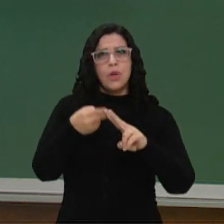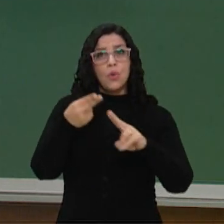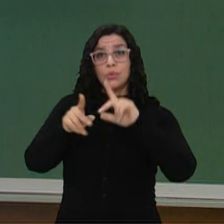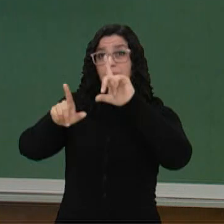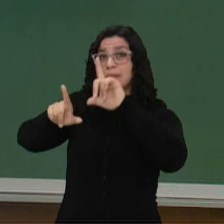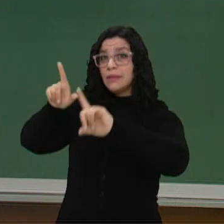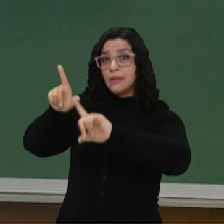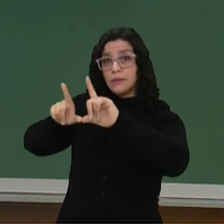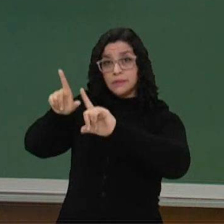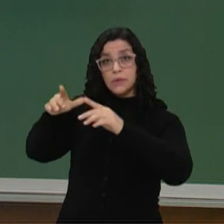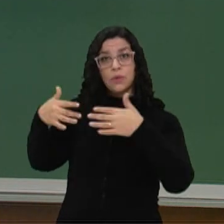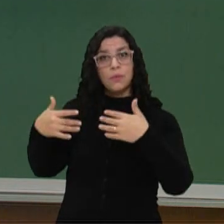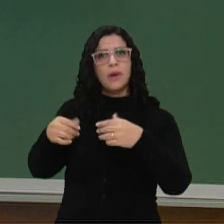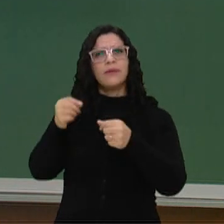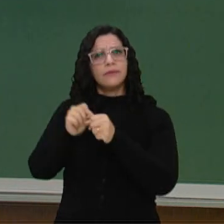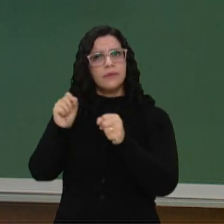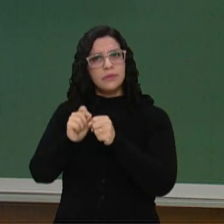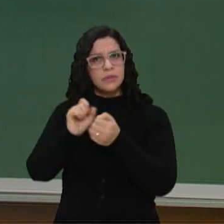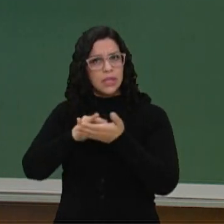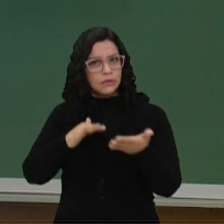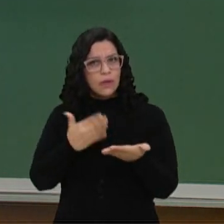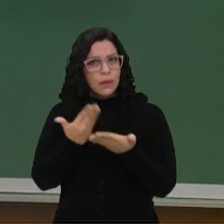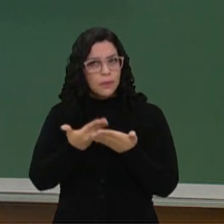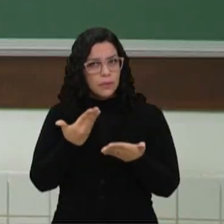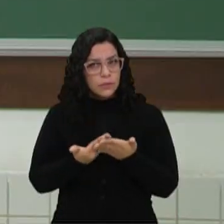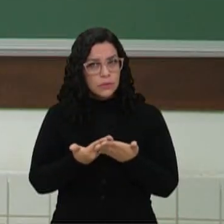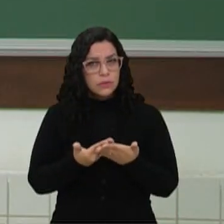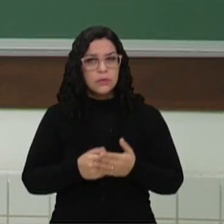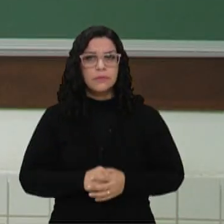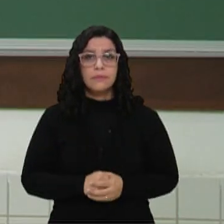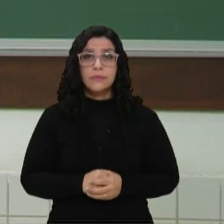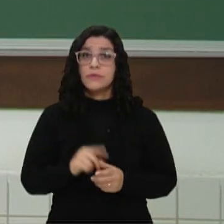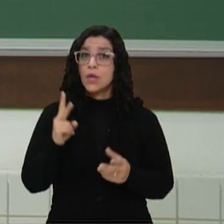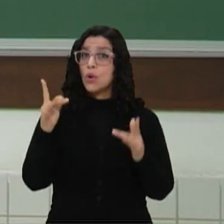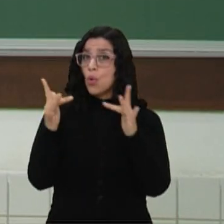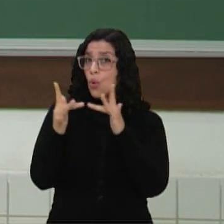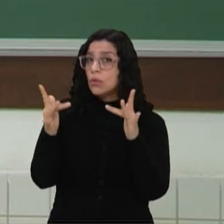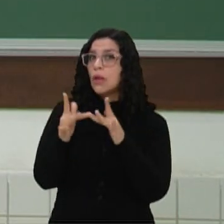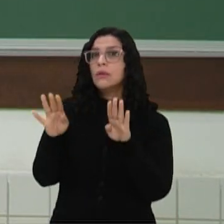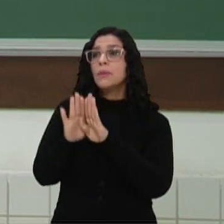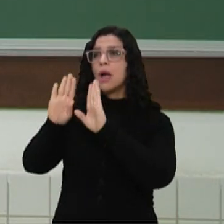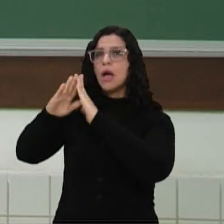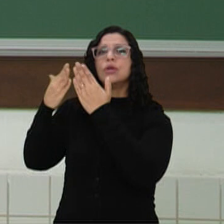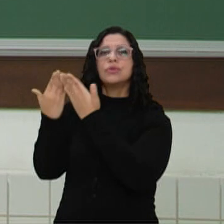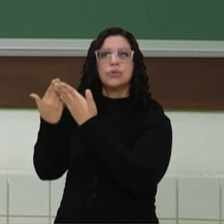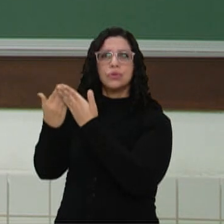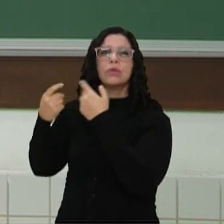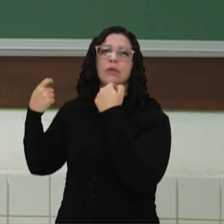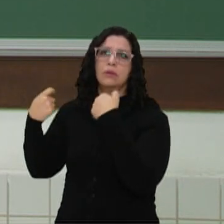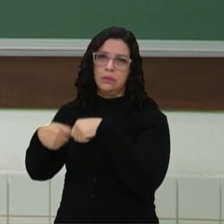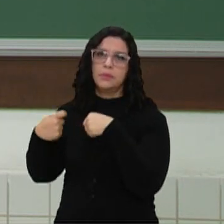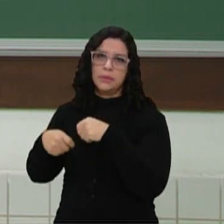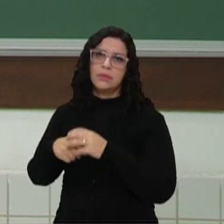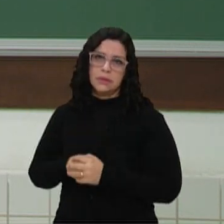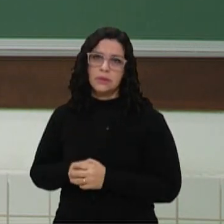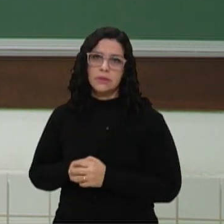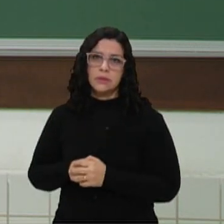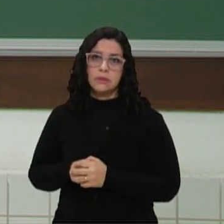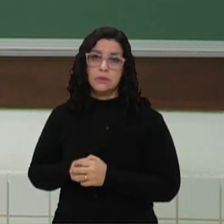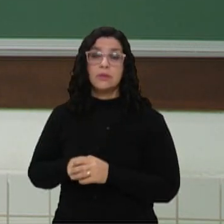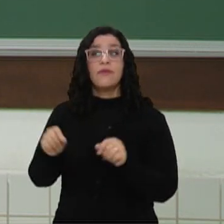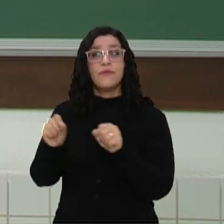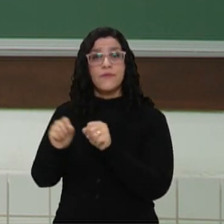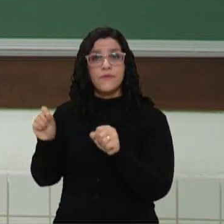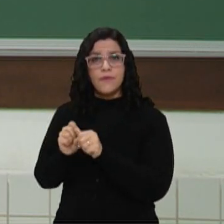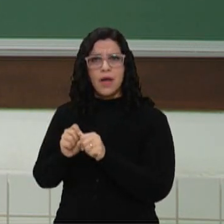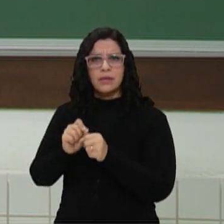a televisão para realizar os estudos, mantenha contato com o seu colégio e também